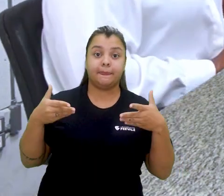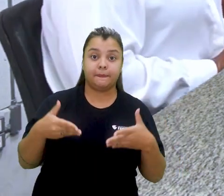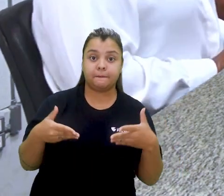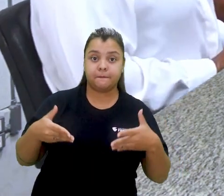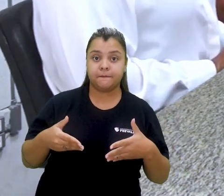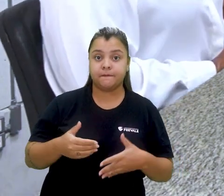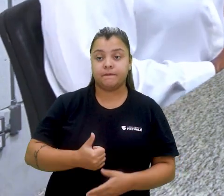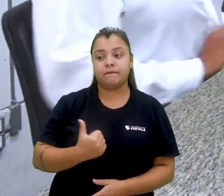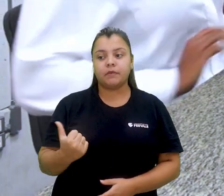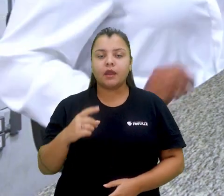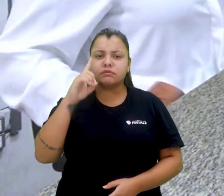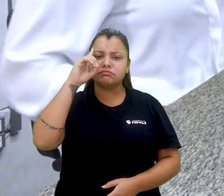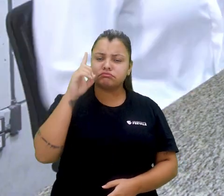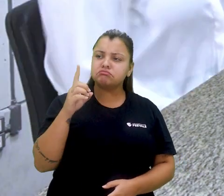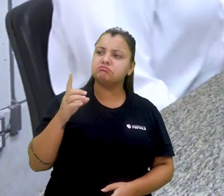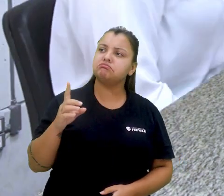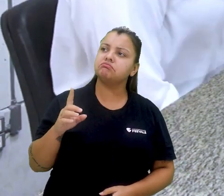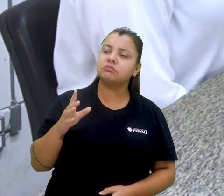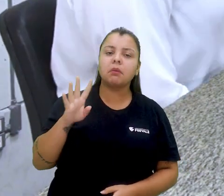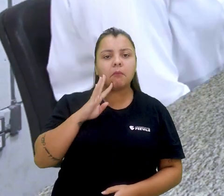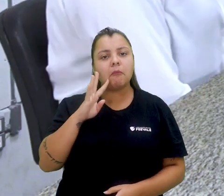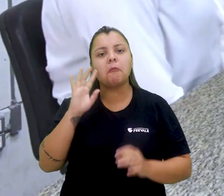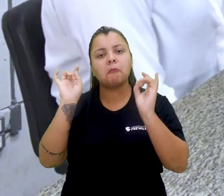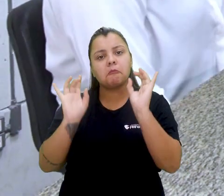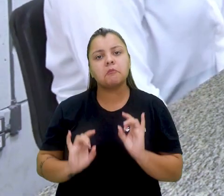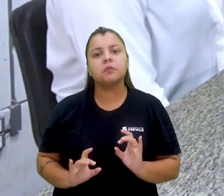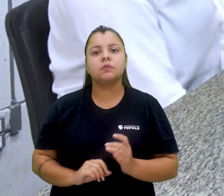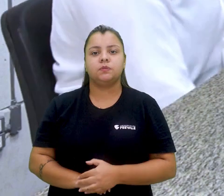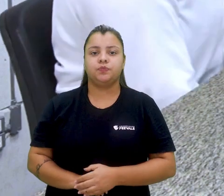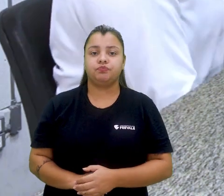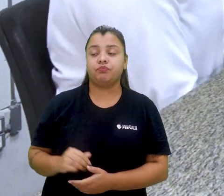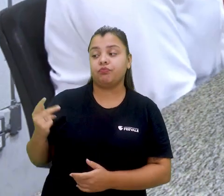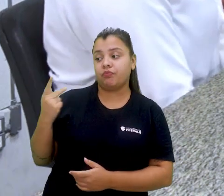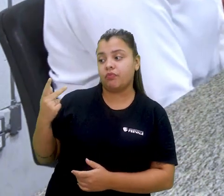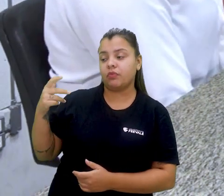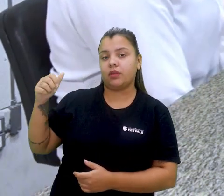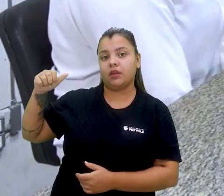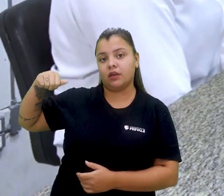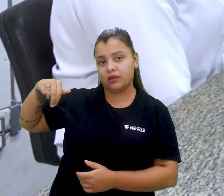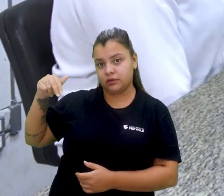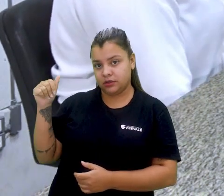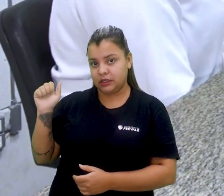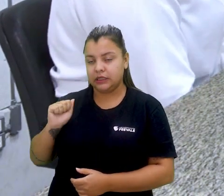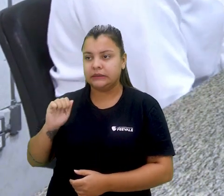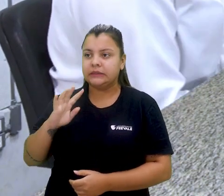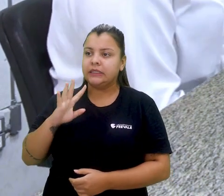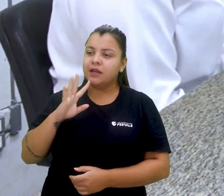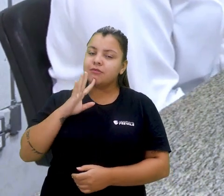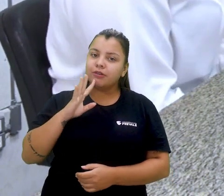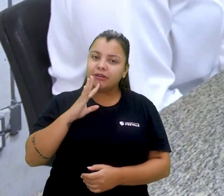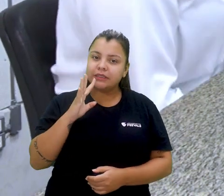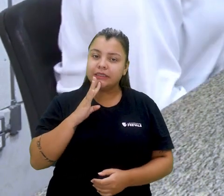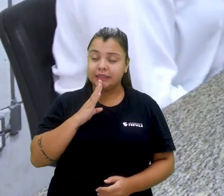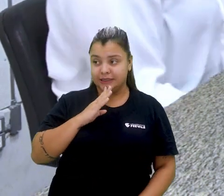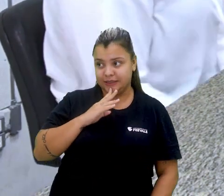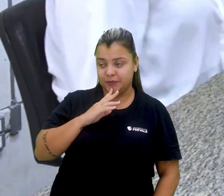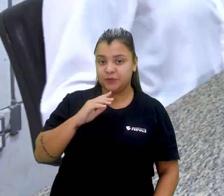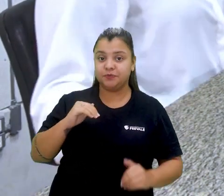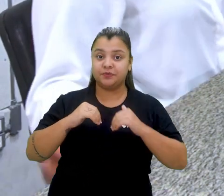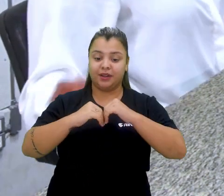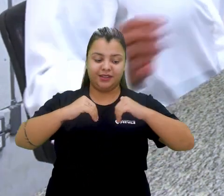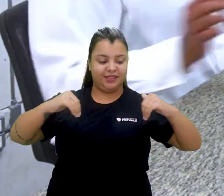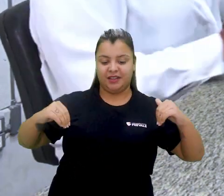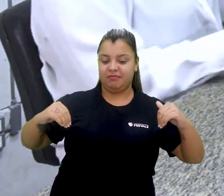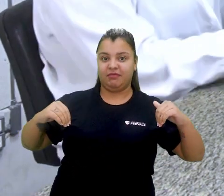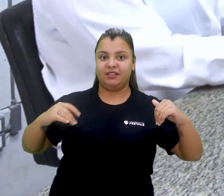aqui para um dia bem bem legal bem especial assim e eu e a Ana eh conhecíamos essa convidada sem saber